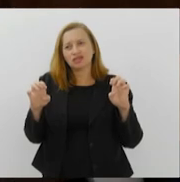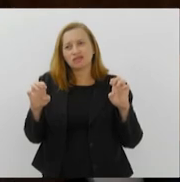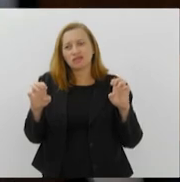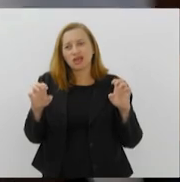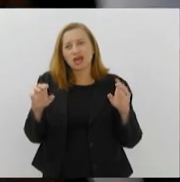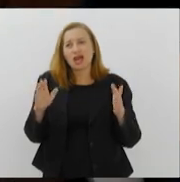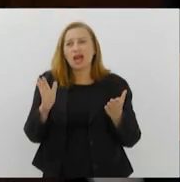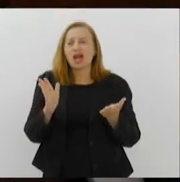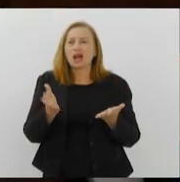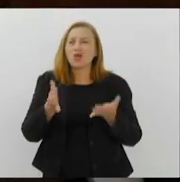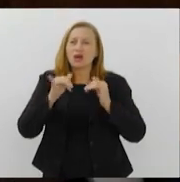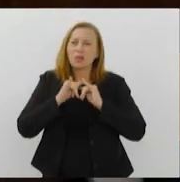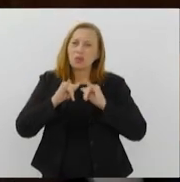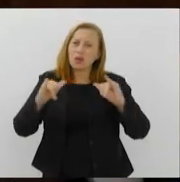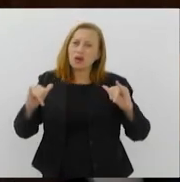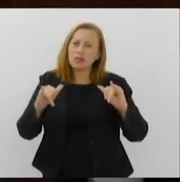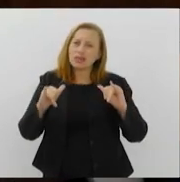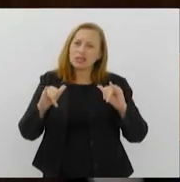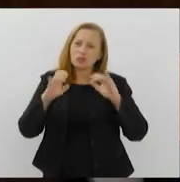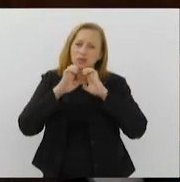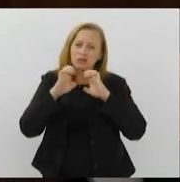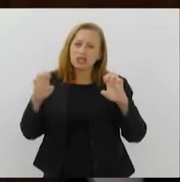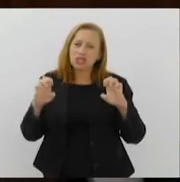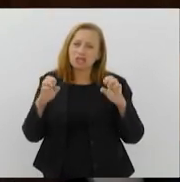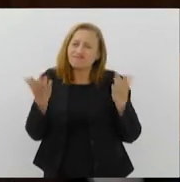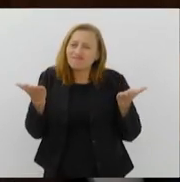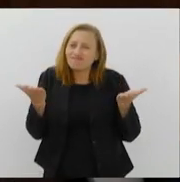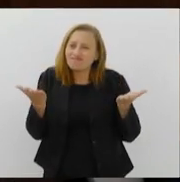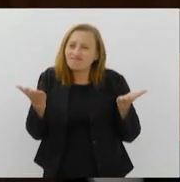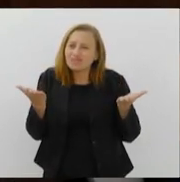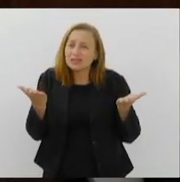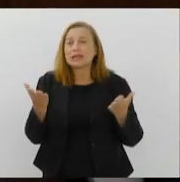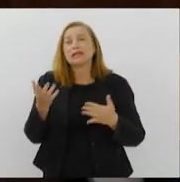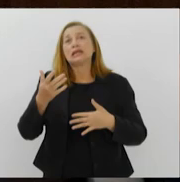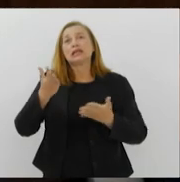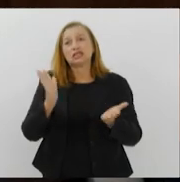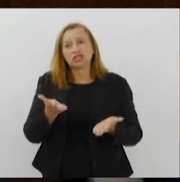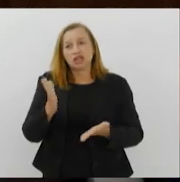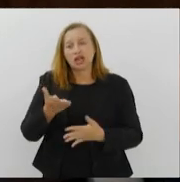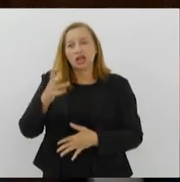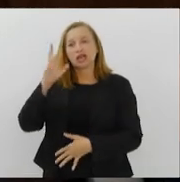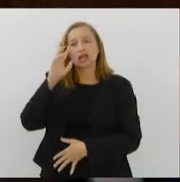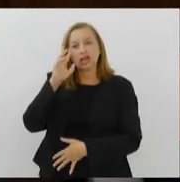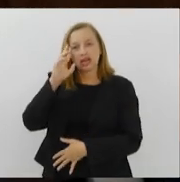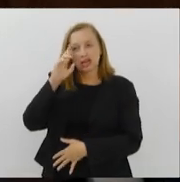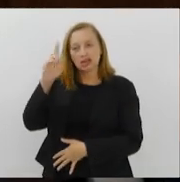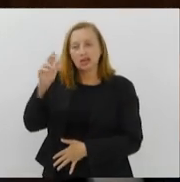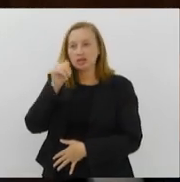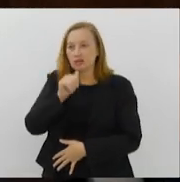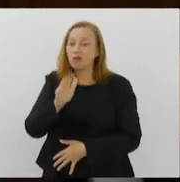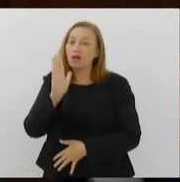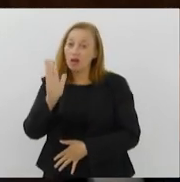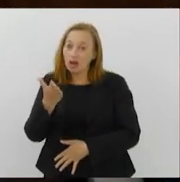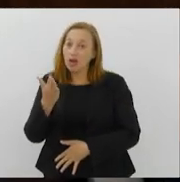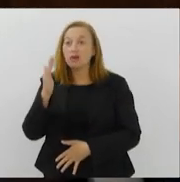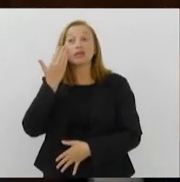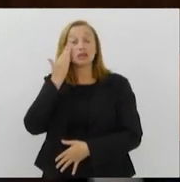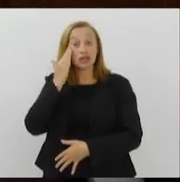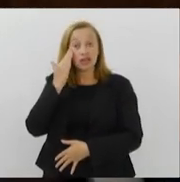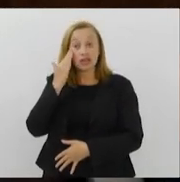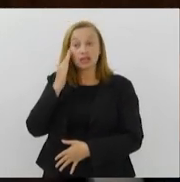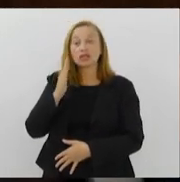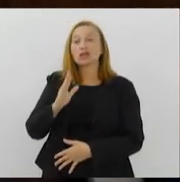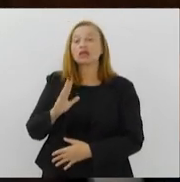aí, a proclamação do Evangelho. Já que Vossa Excelência é uma estudiosa do Evangelho